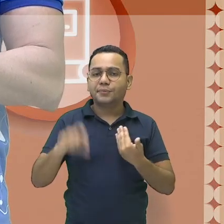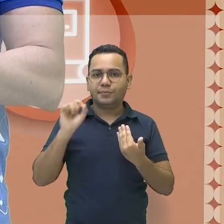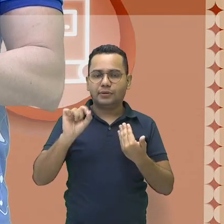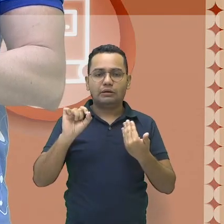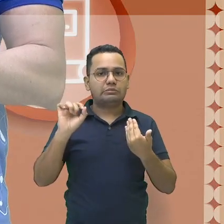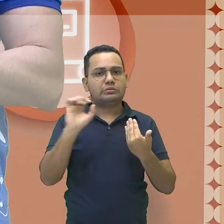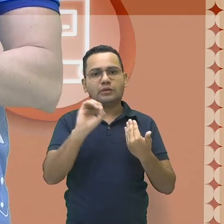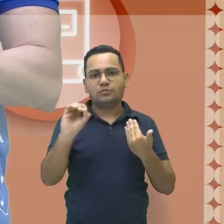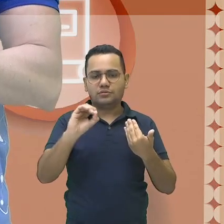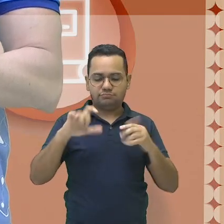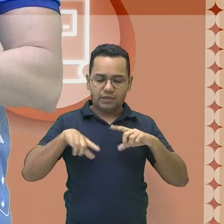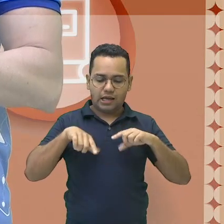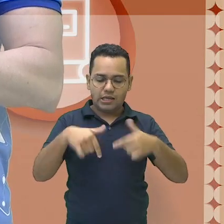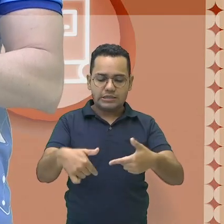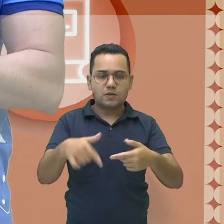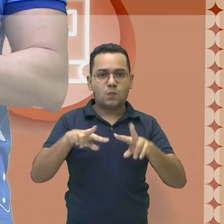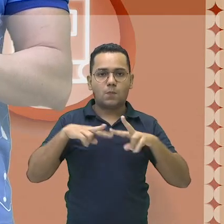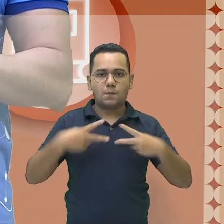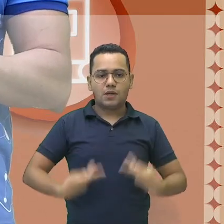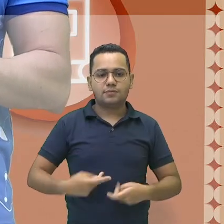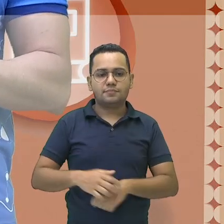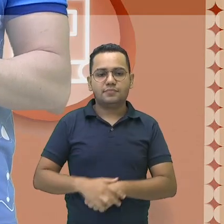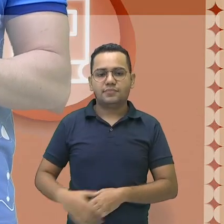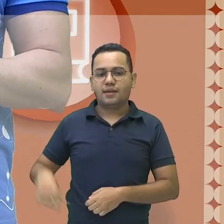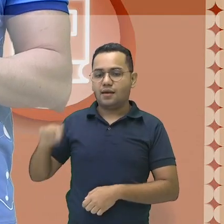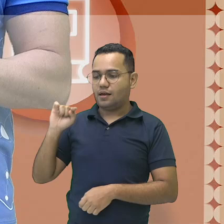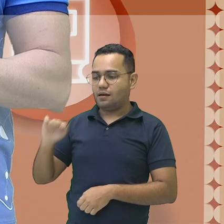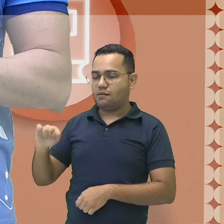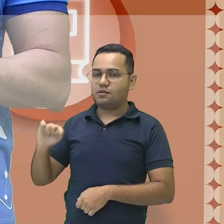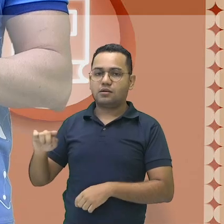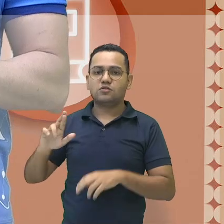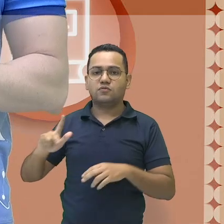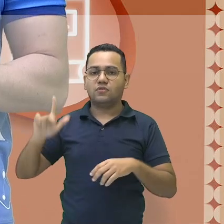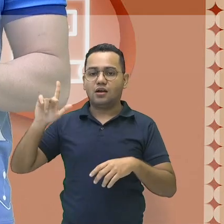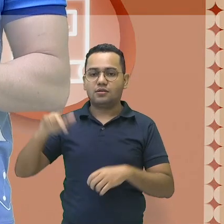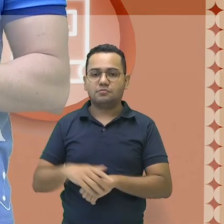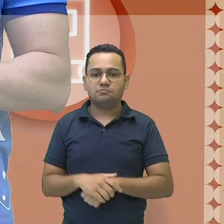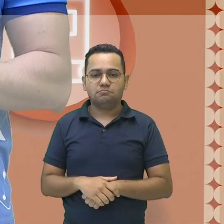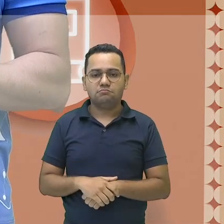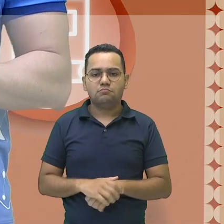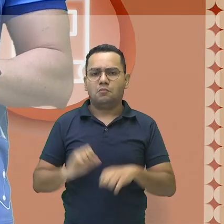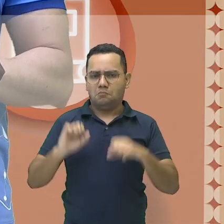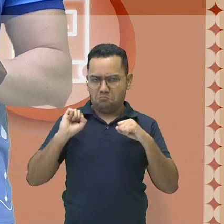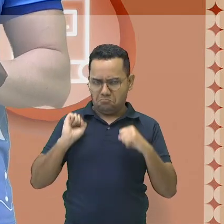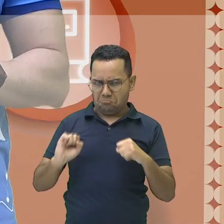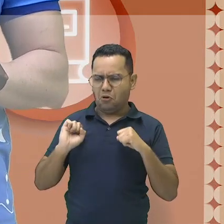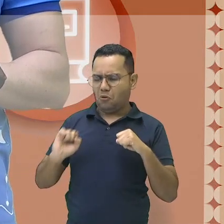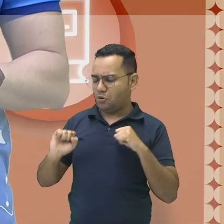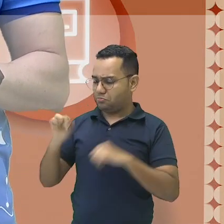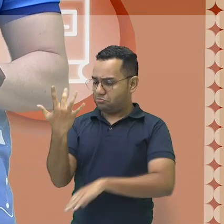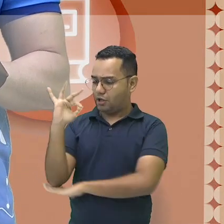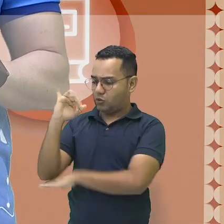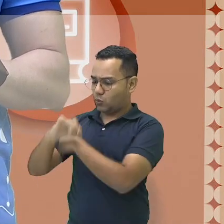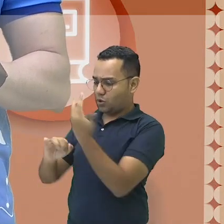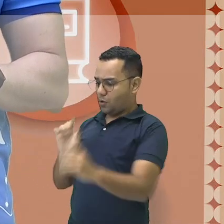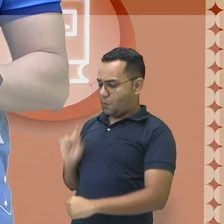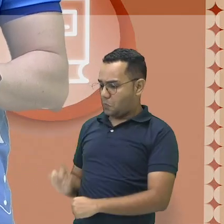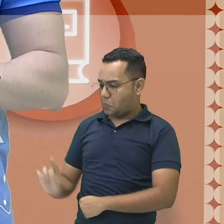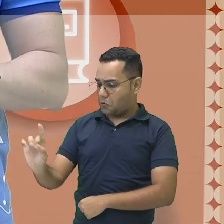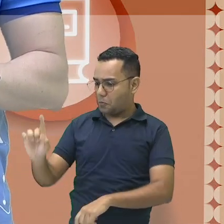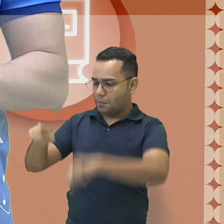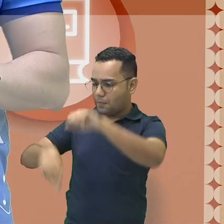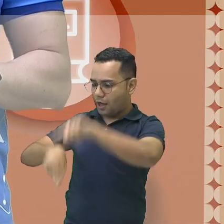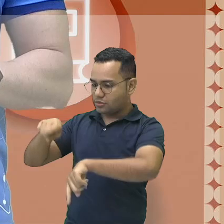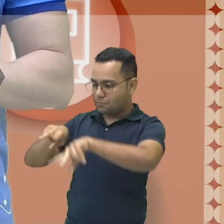poder tocar, sem poder mexer na natureza. A conservação não, tá? Na conservação ambiental, a gente pode ir lá, usar os